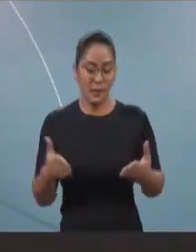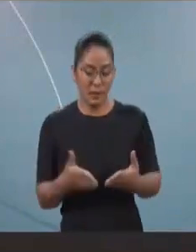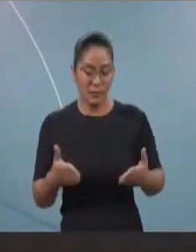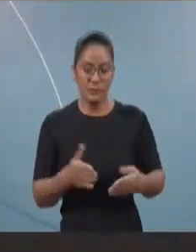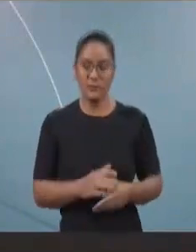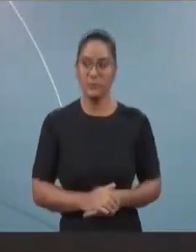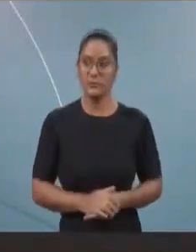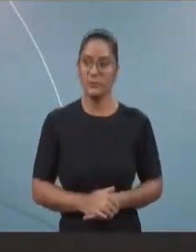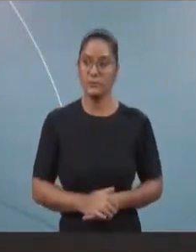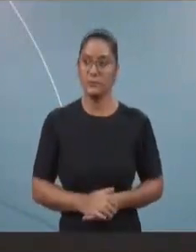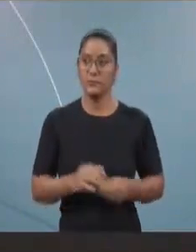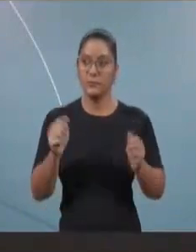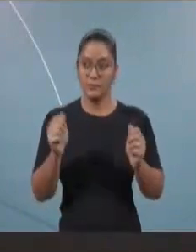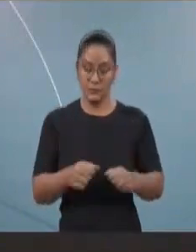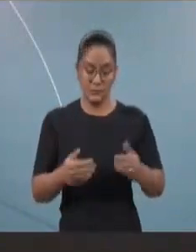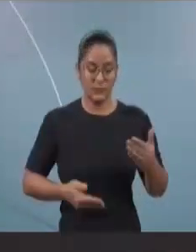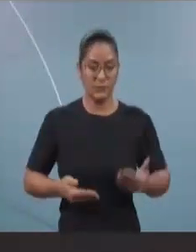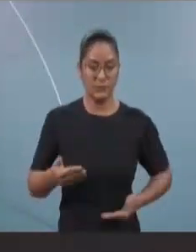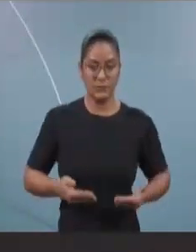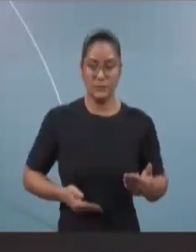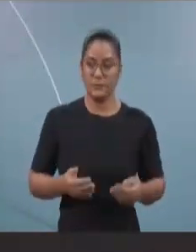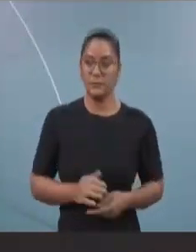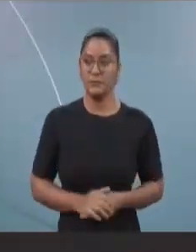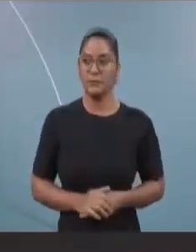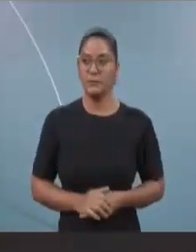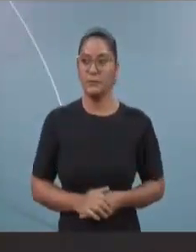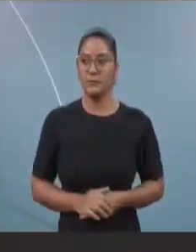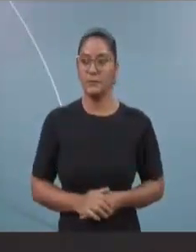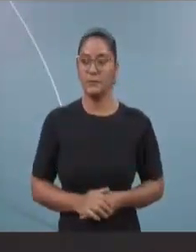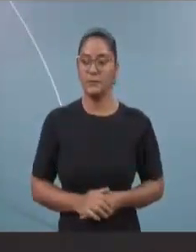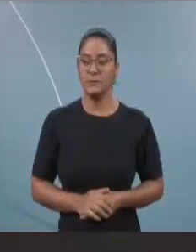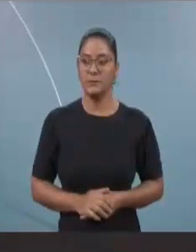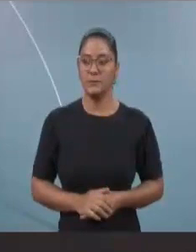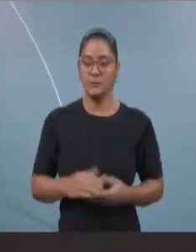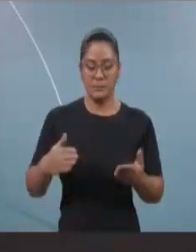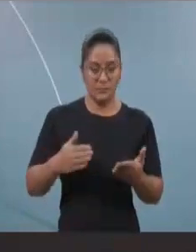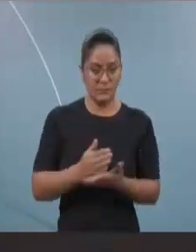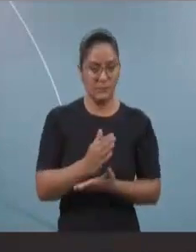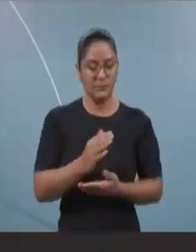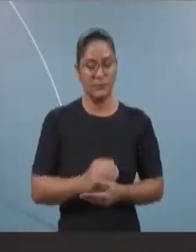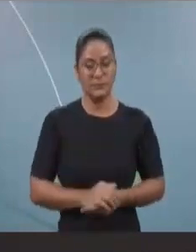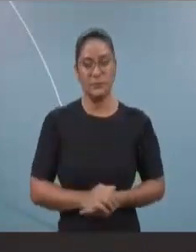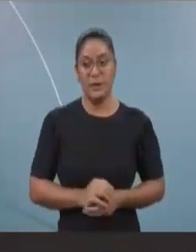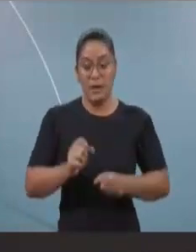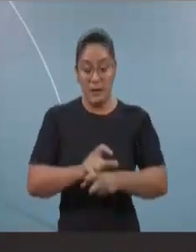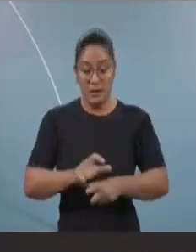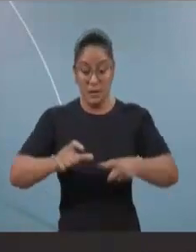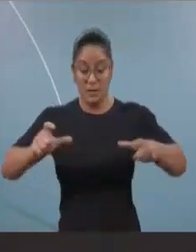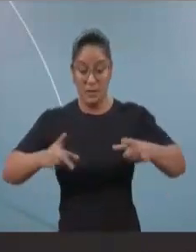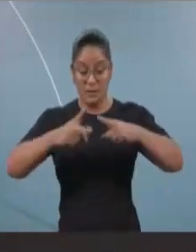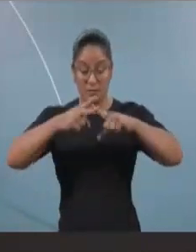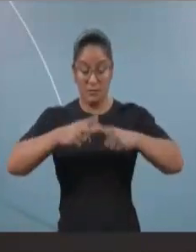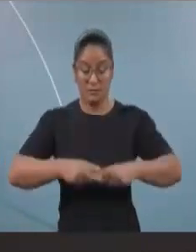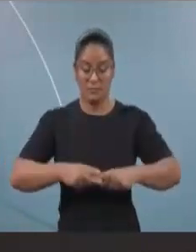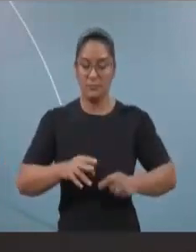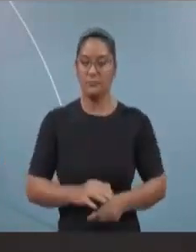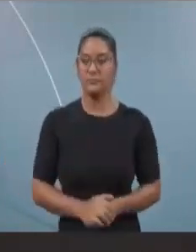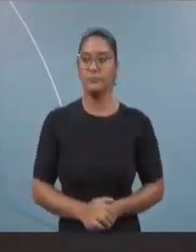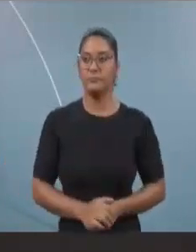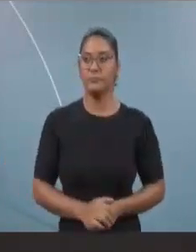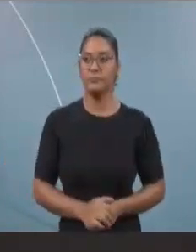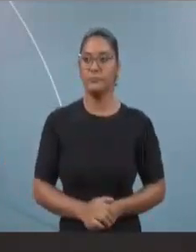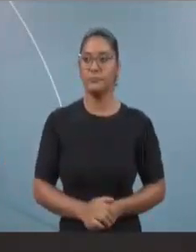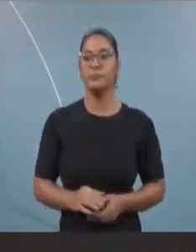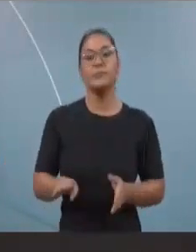foi foi dado a ordem de serviço e a escola vai vai passar pel uma grande reforma Então